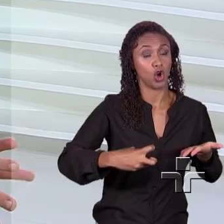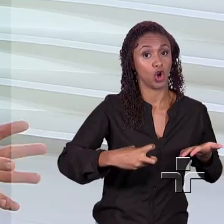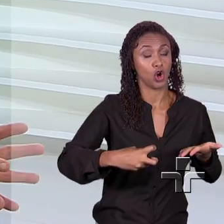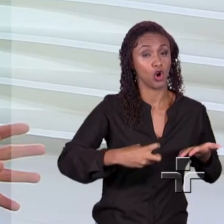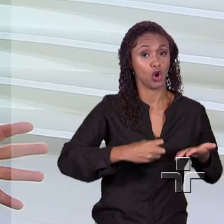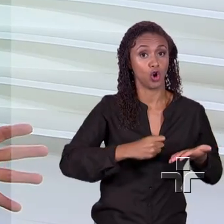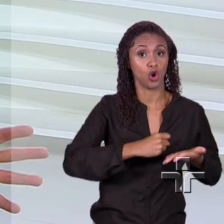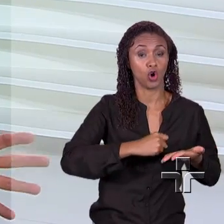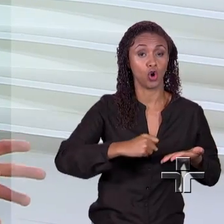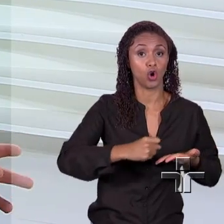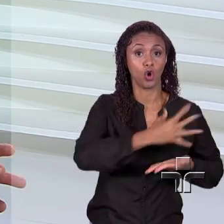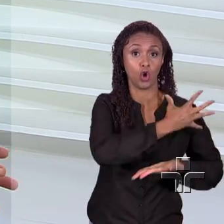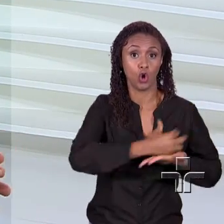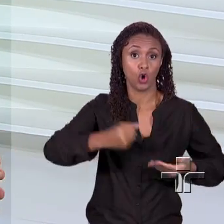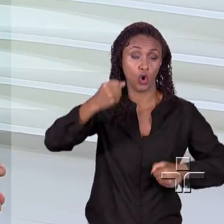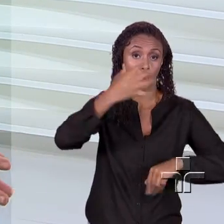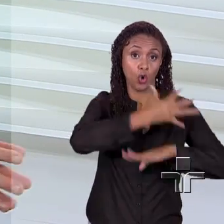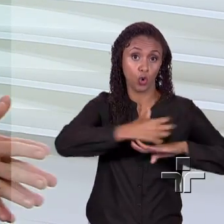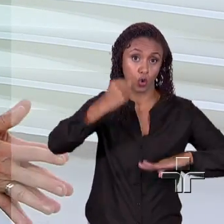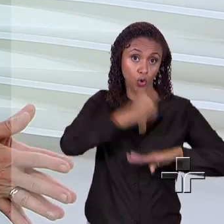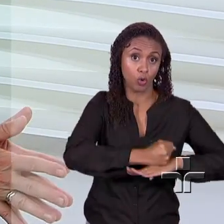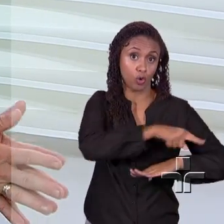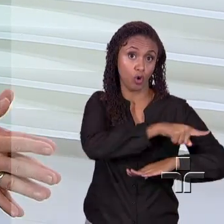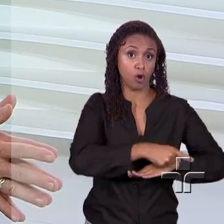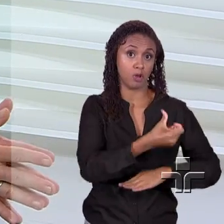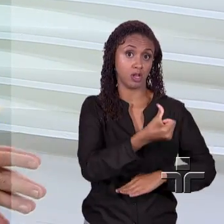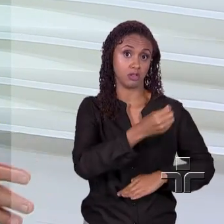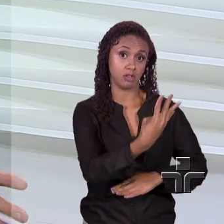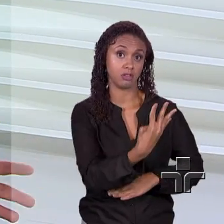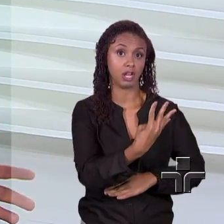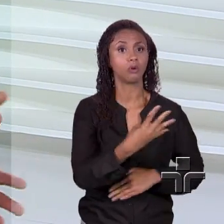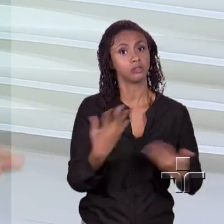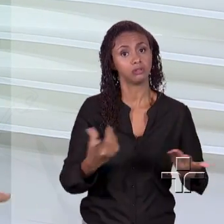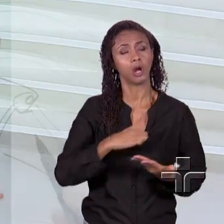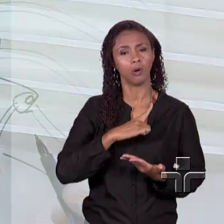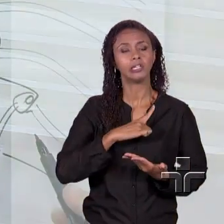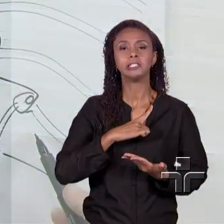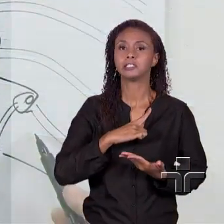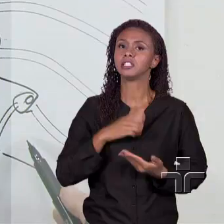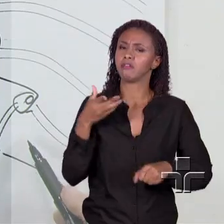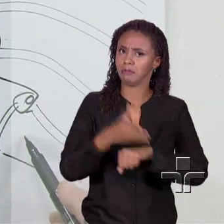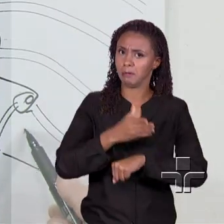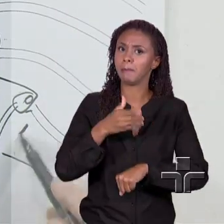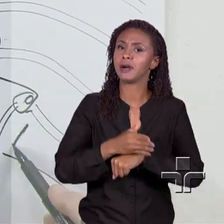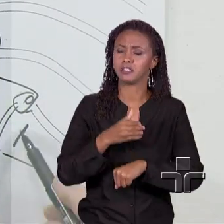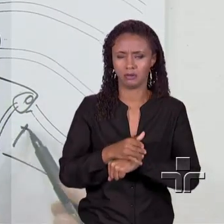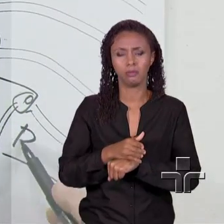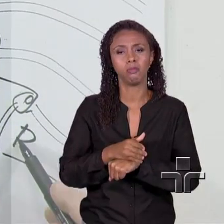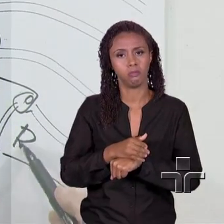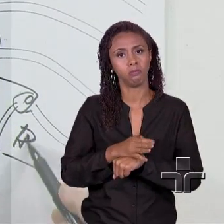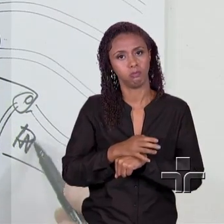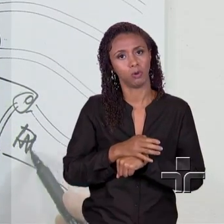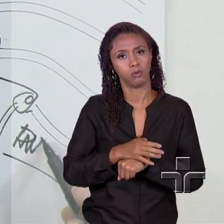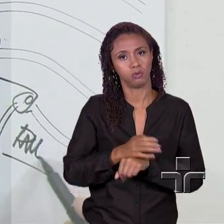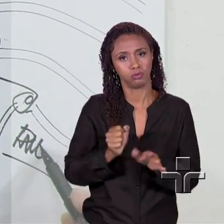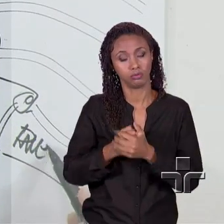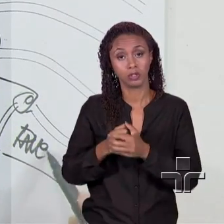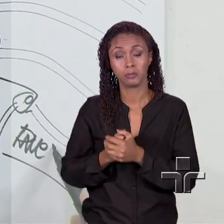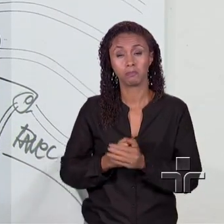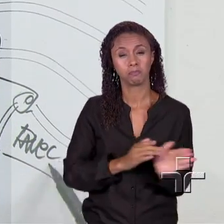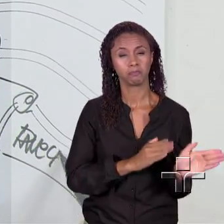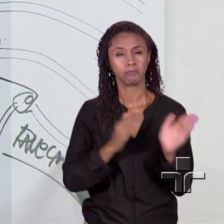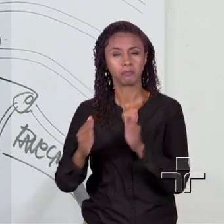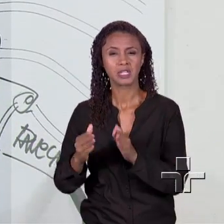nesse mundo semiclandestino e faz parte dessa resistência. Essa foi uma coisa muito importante. E no momento, em